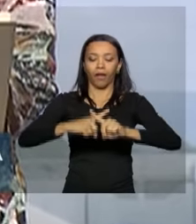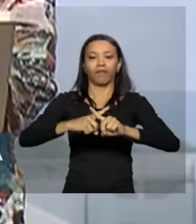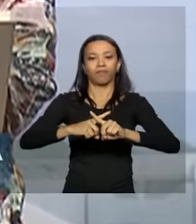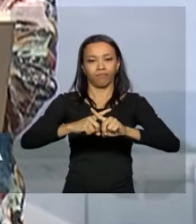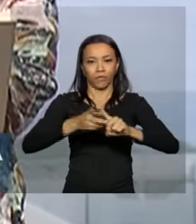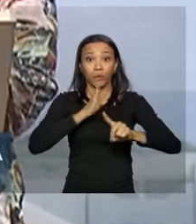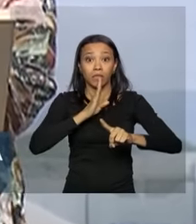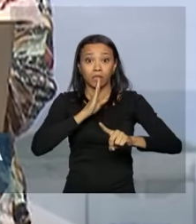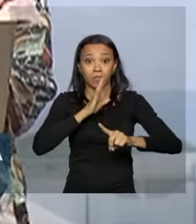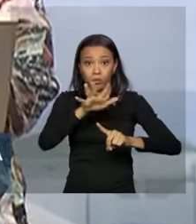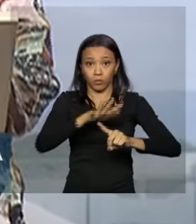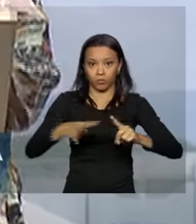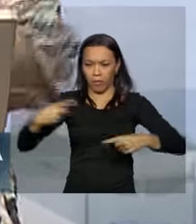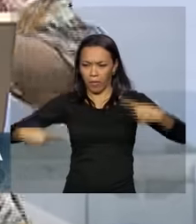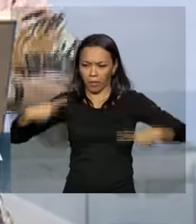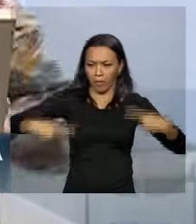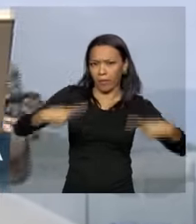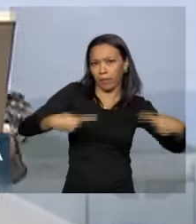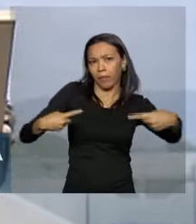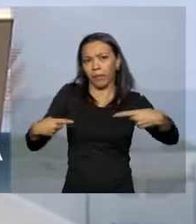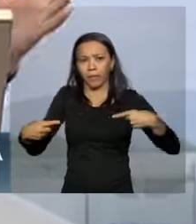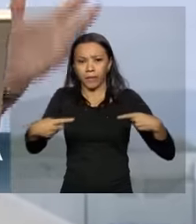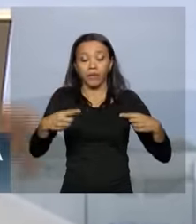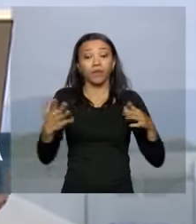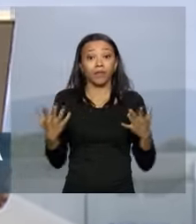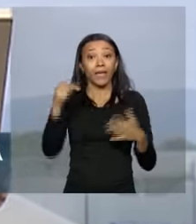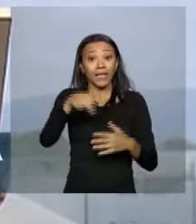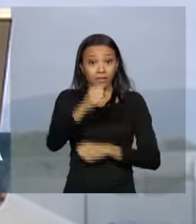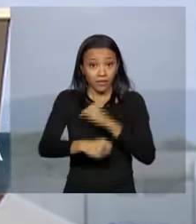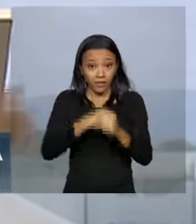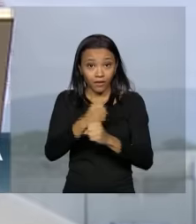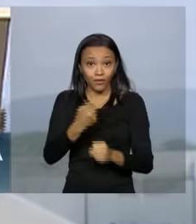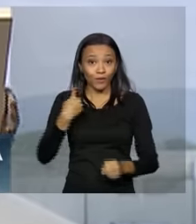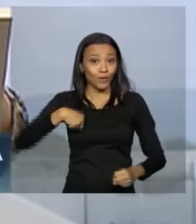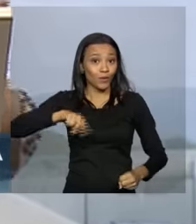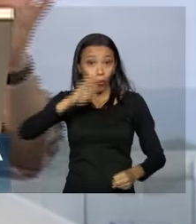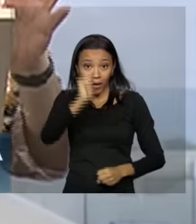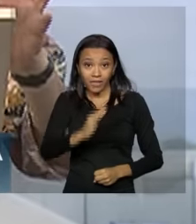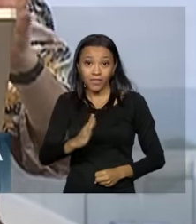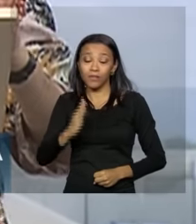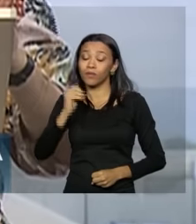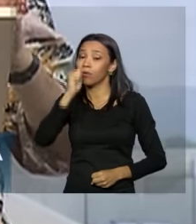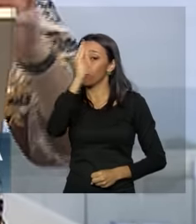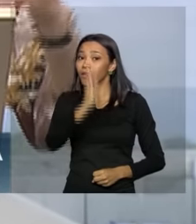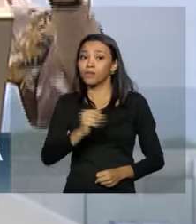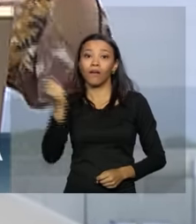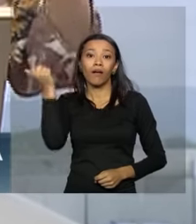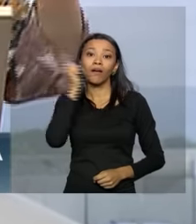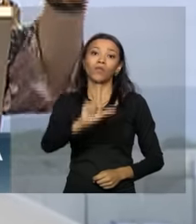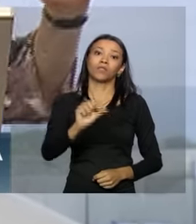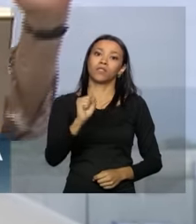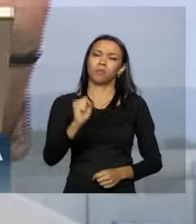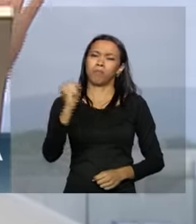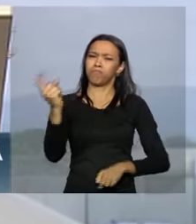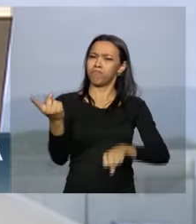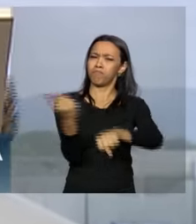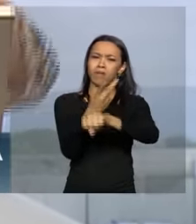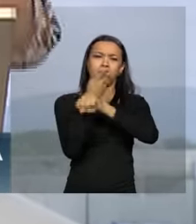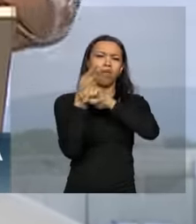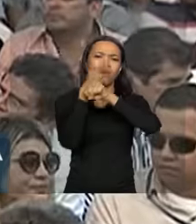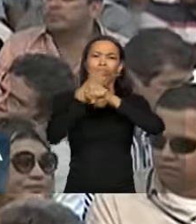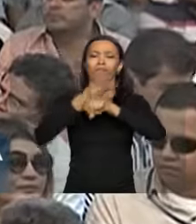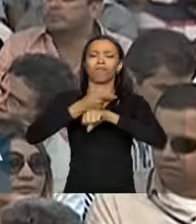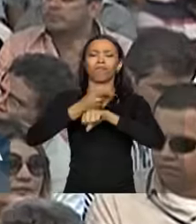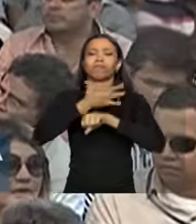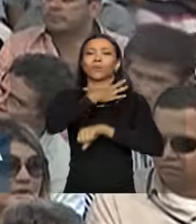Olimpíada. Aí, esse ano, nós ganhamos. Tivemos o primeiro lugar e medalha de ouro.